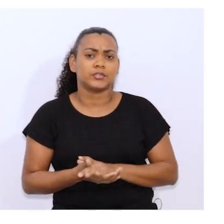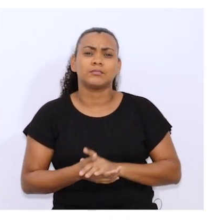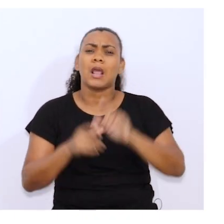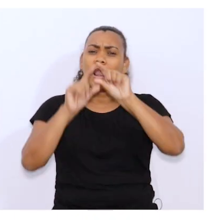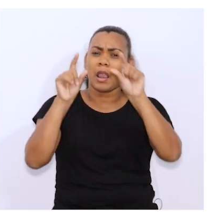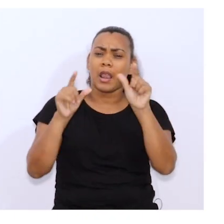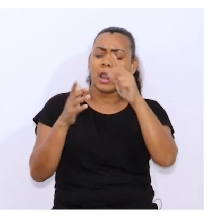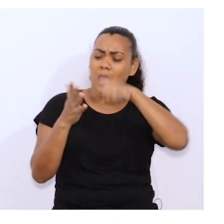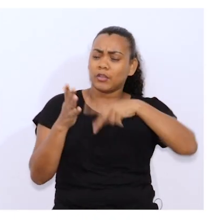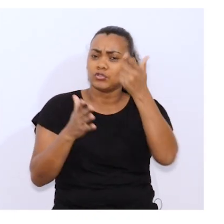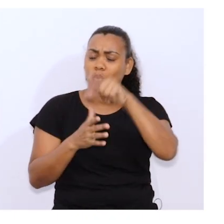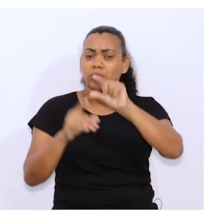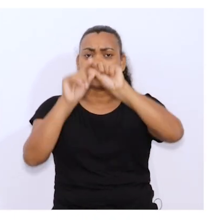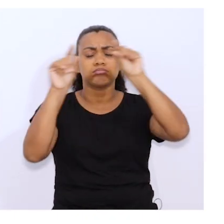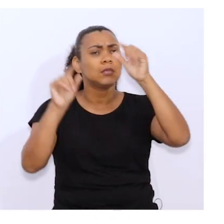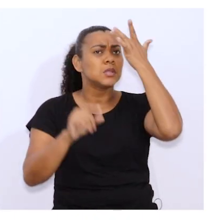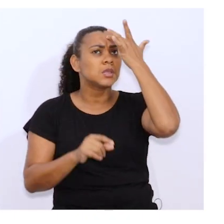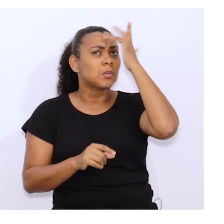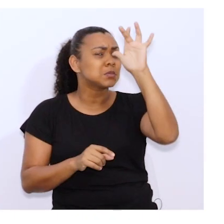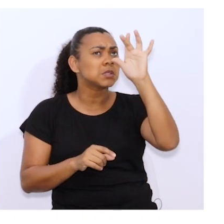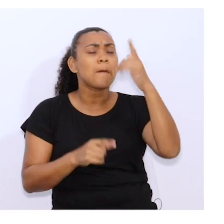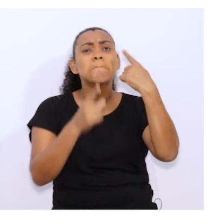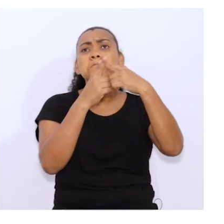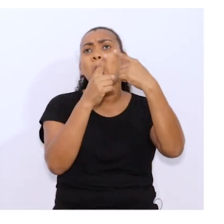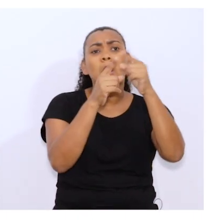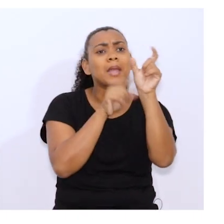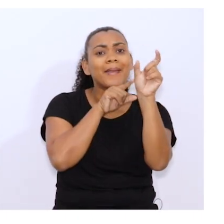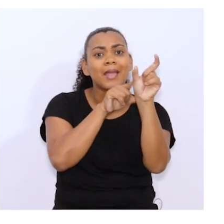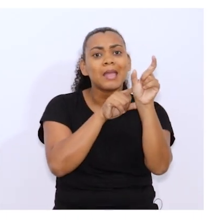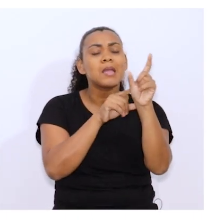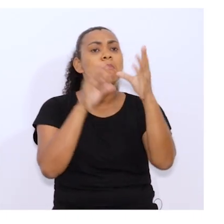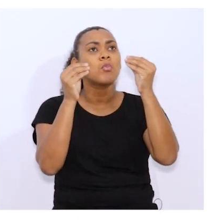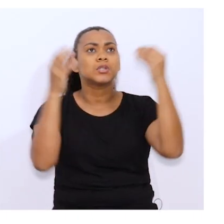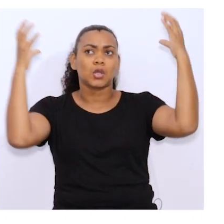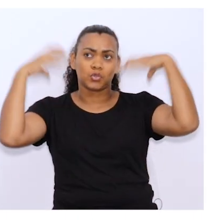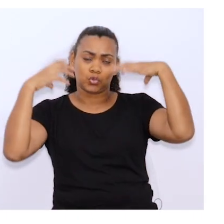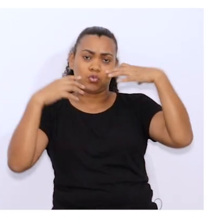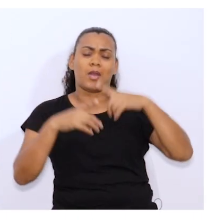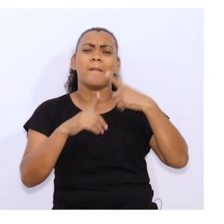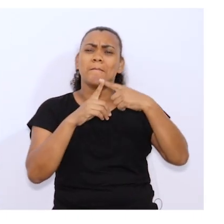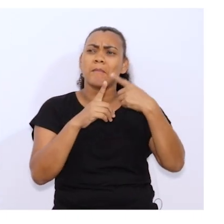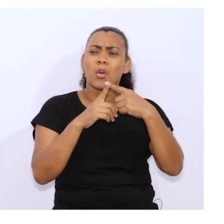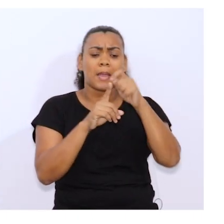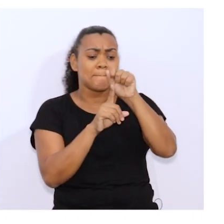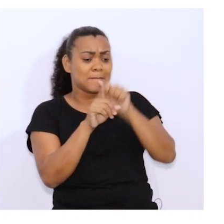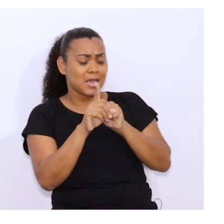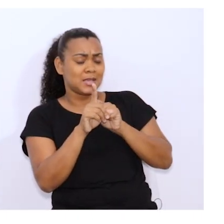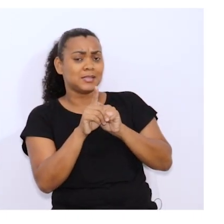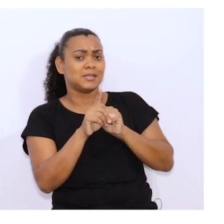Não sei o porquê de tanta chuva, porque estamos no mês de agosto. Você vai plantar